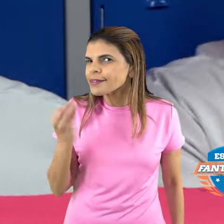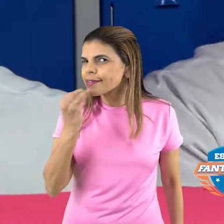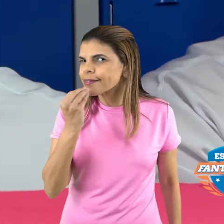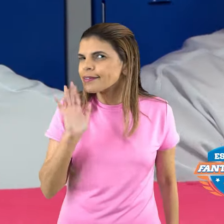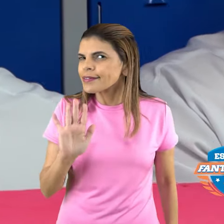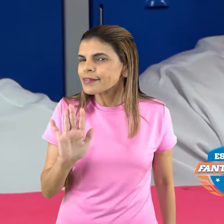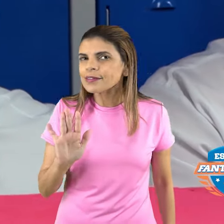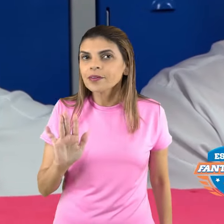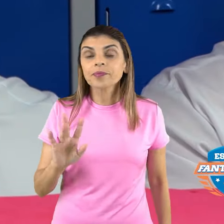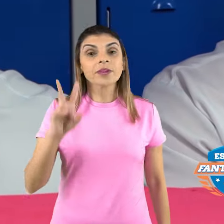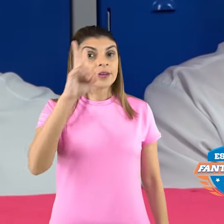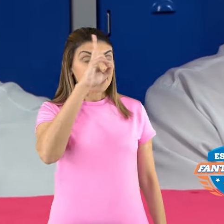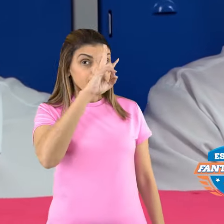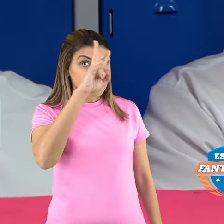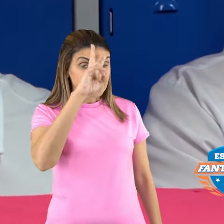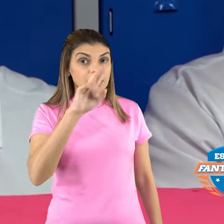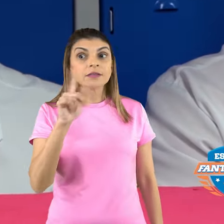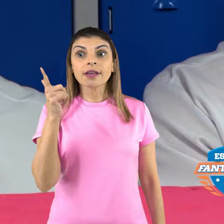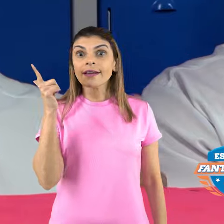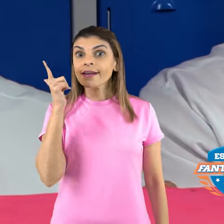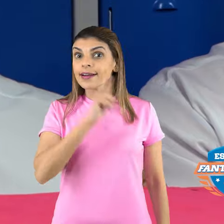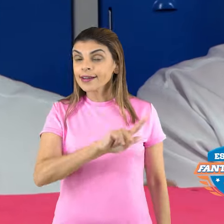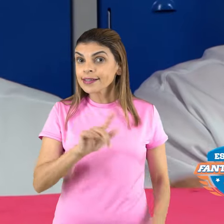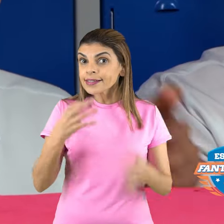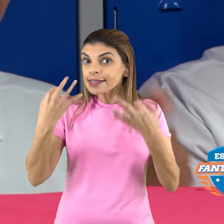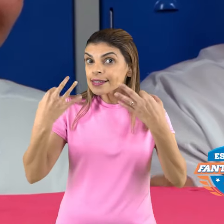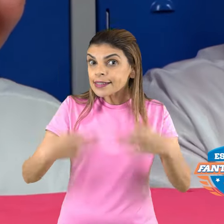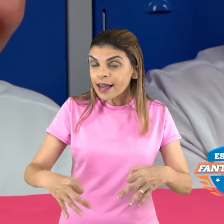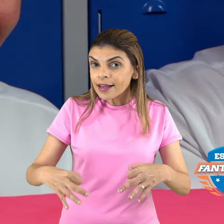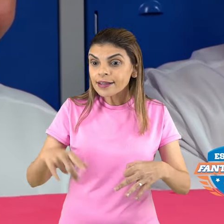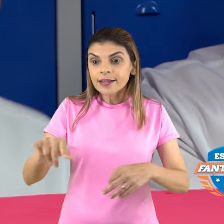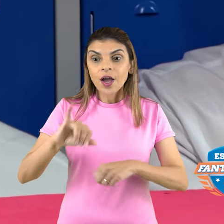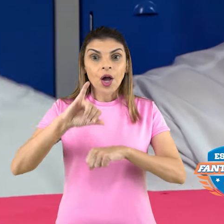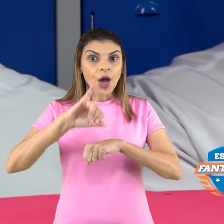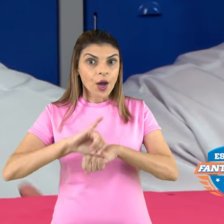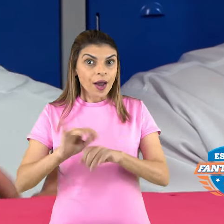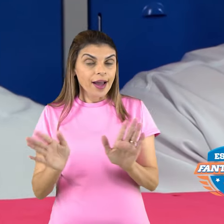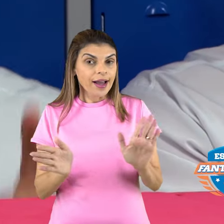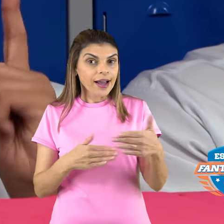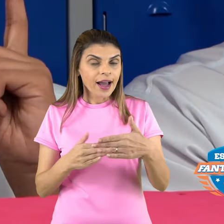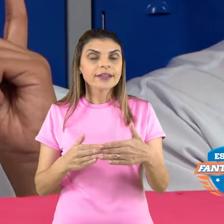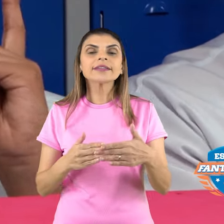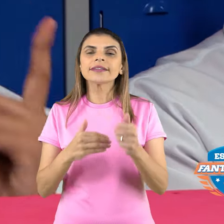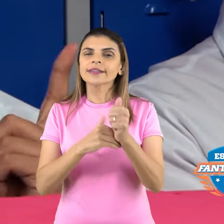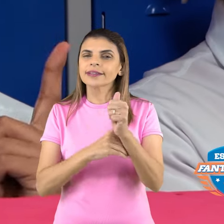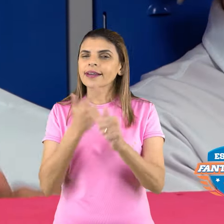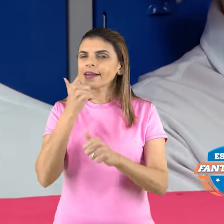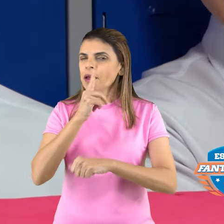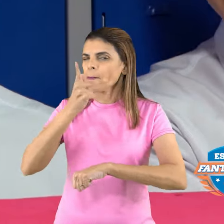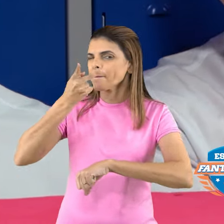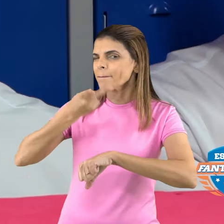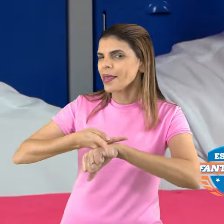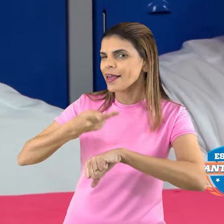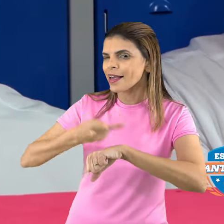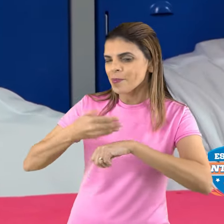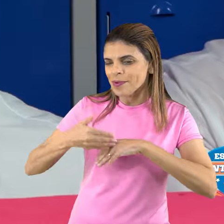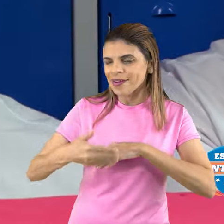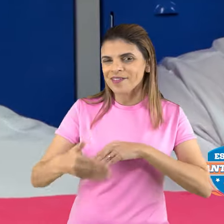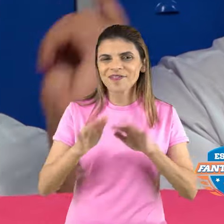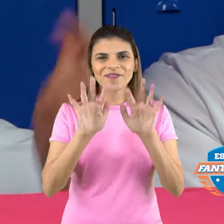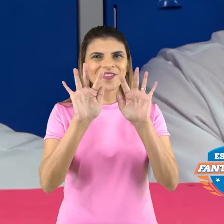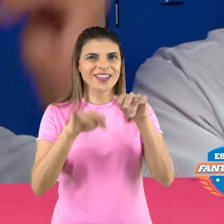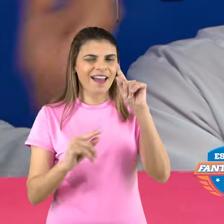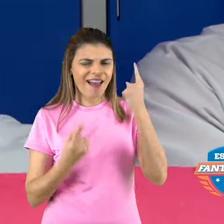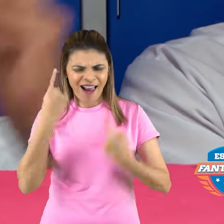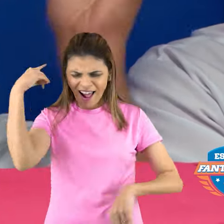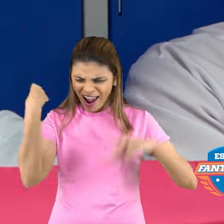Ó, lembrando que quem acertar qual é o objeto na caixa misteriosa vai ganhar um prêmio no final, hein?